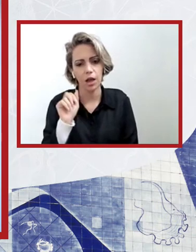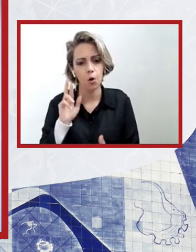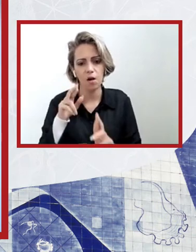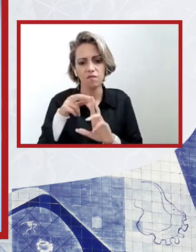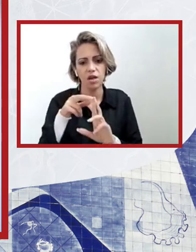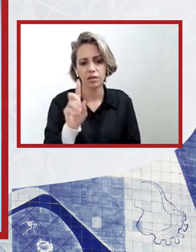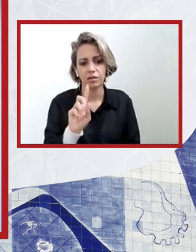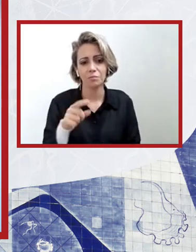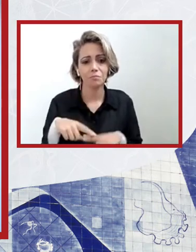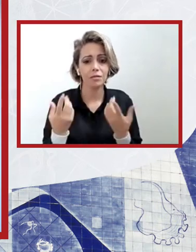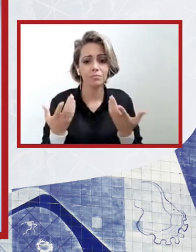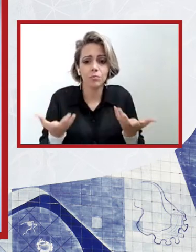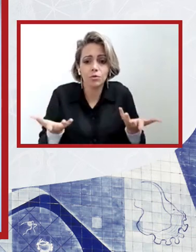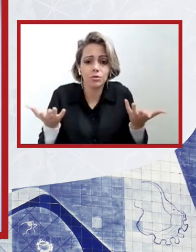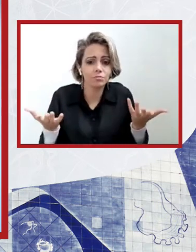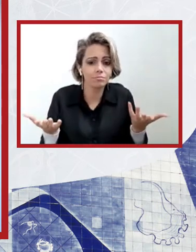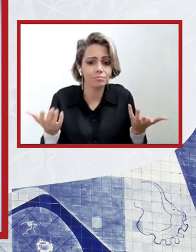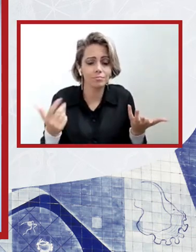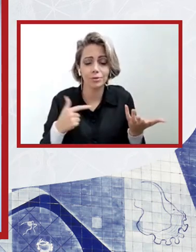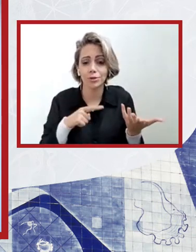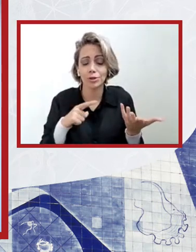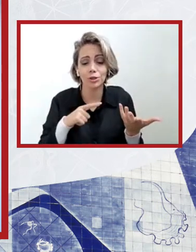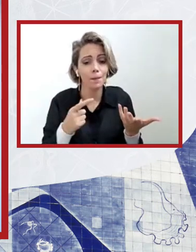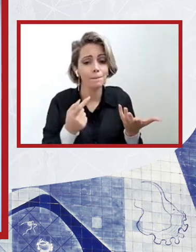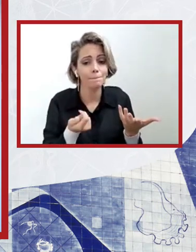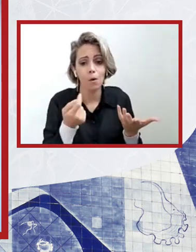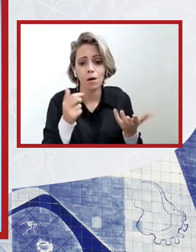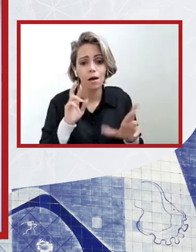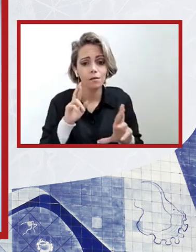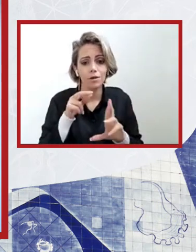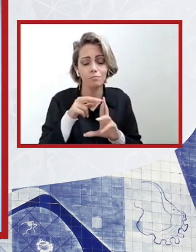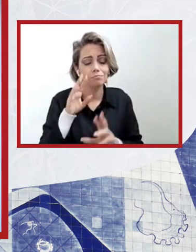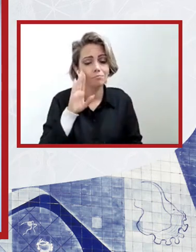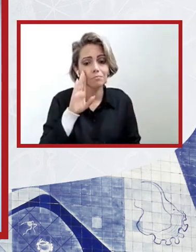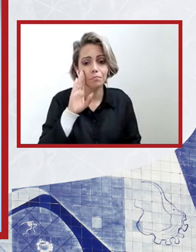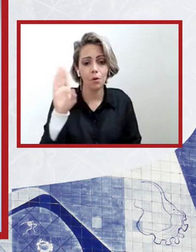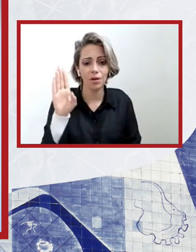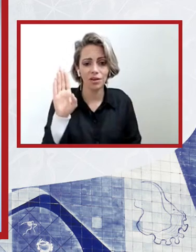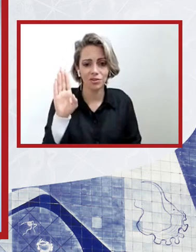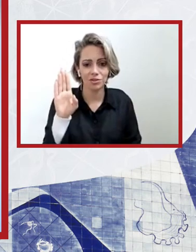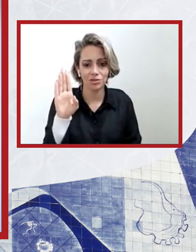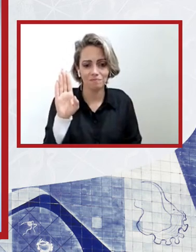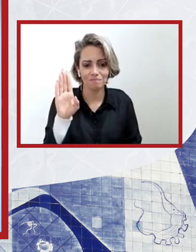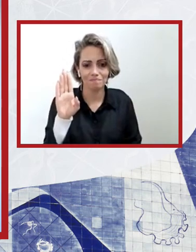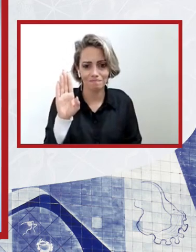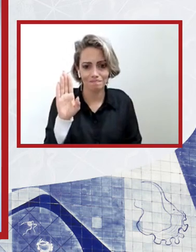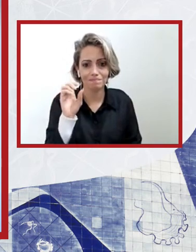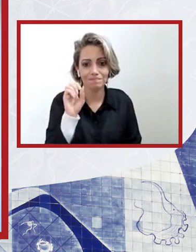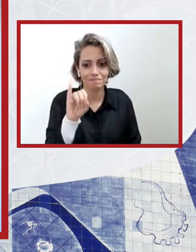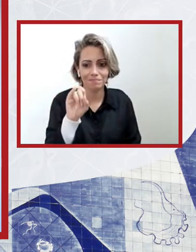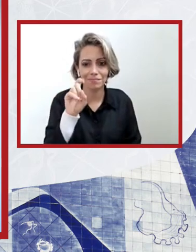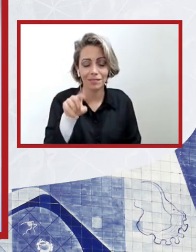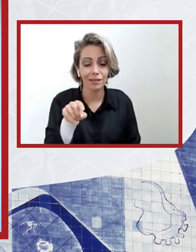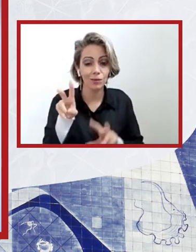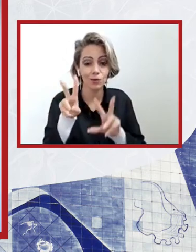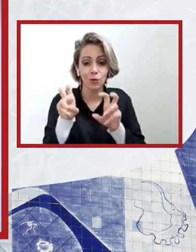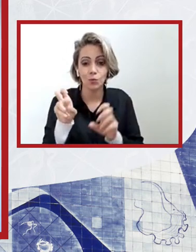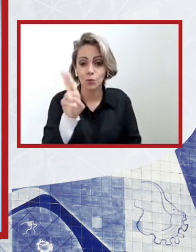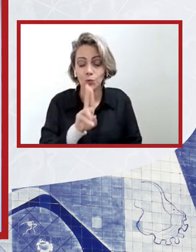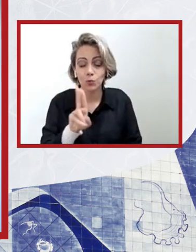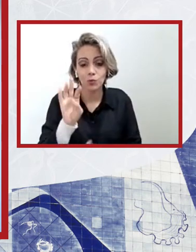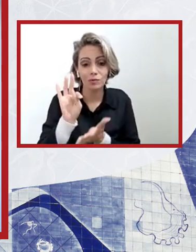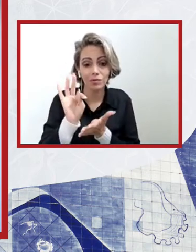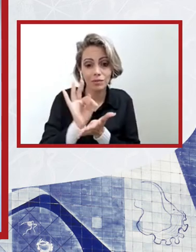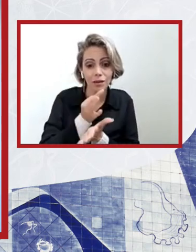poxa, eram poucas as referências, principalmente quando se tratava de uso de